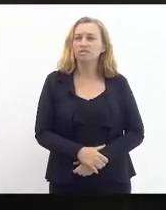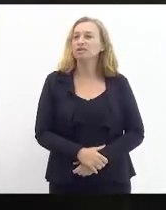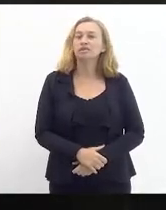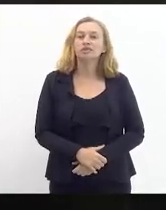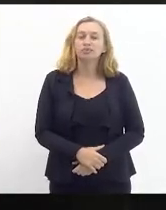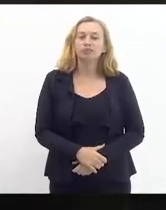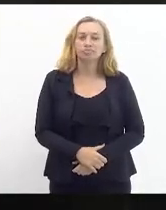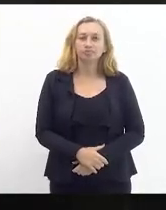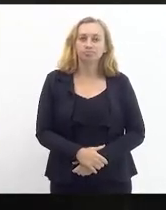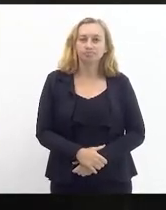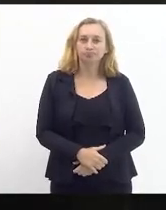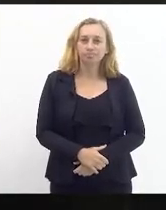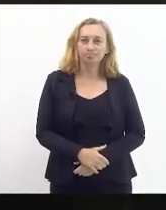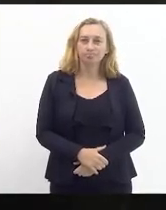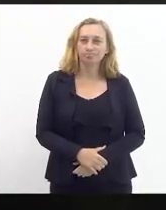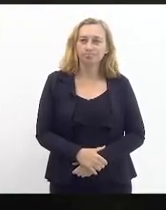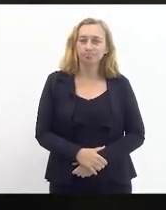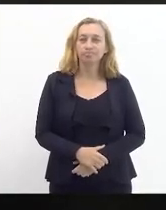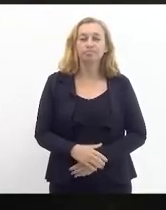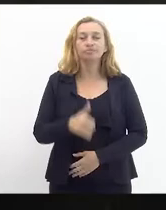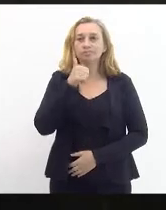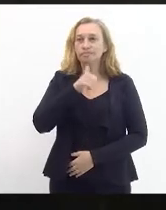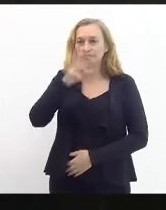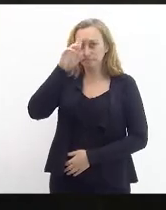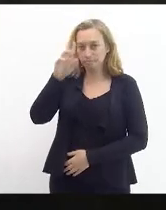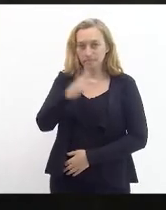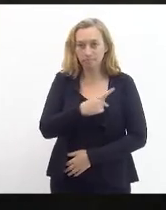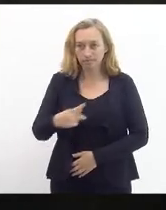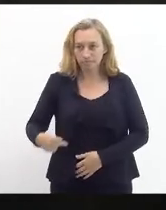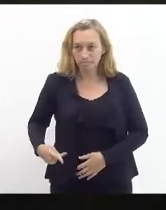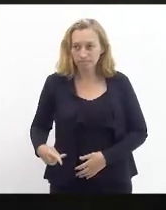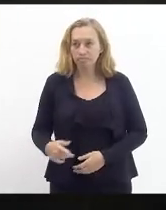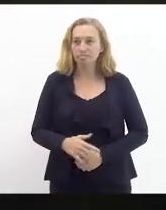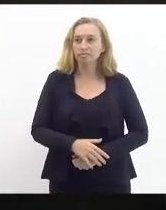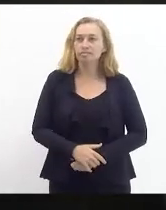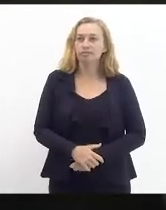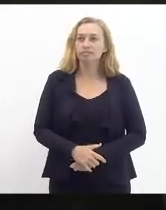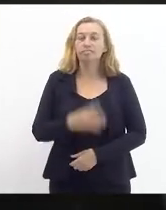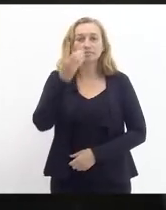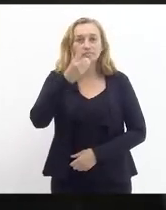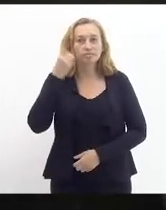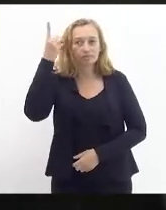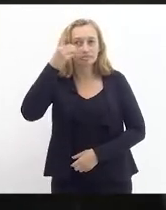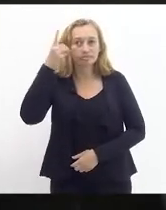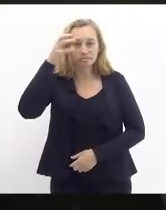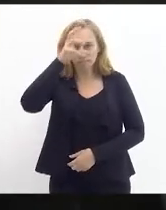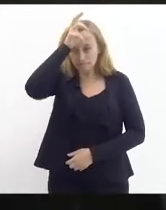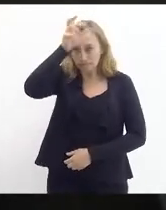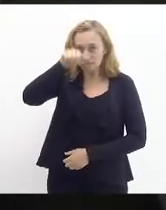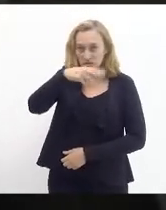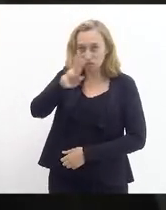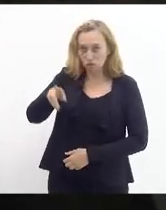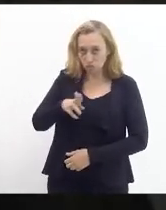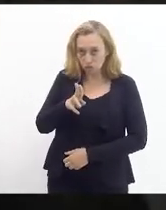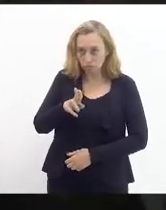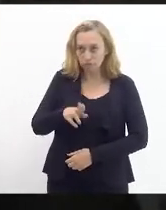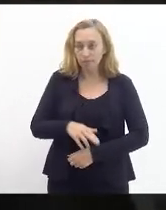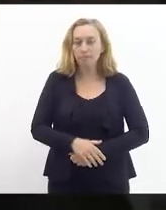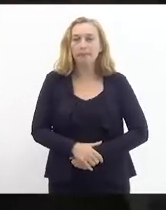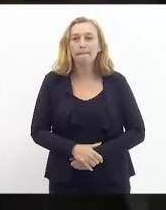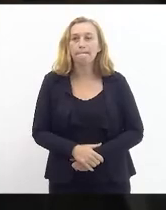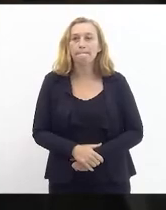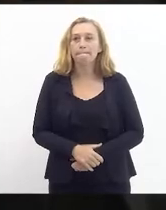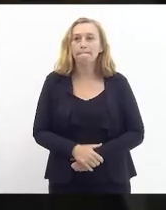a senhora presidente a deputada a tia Jô